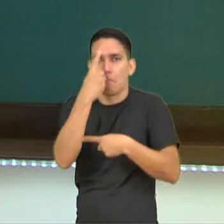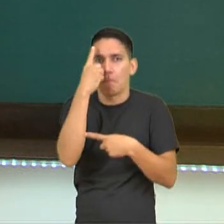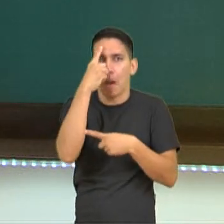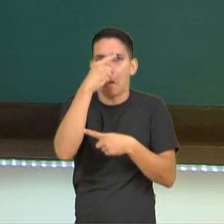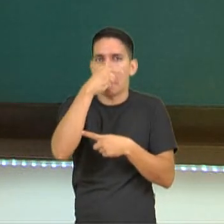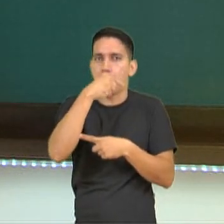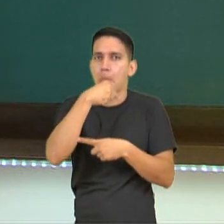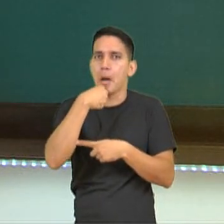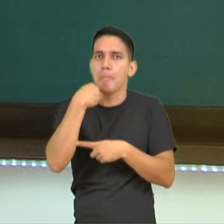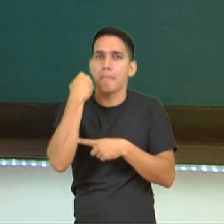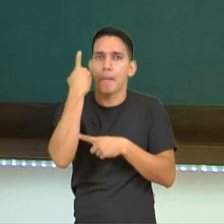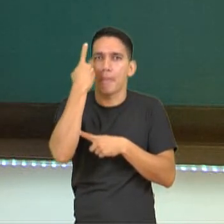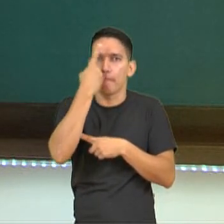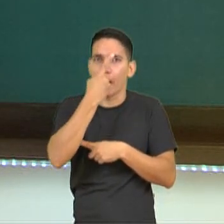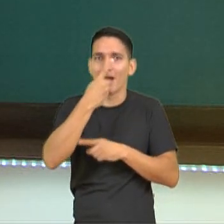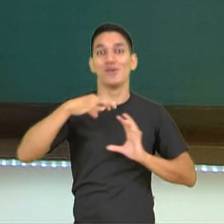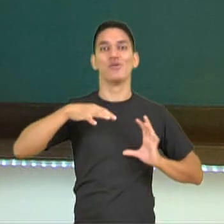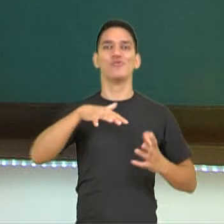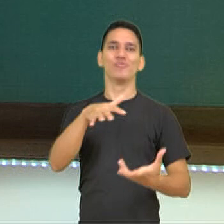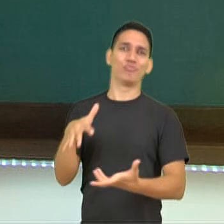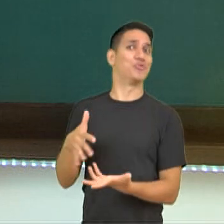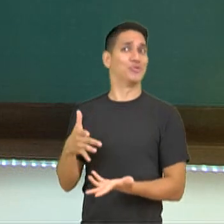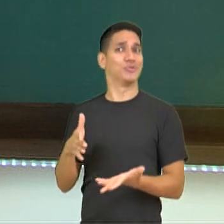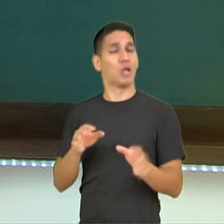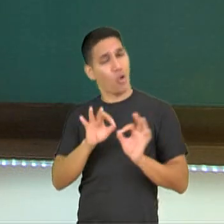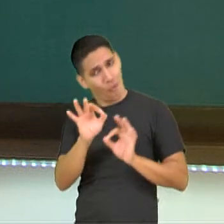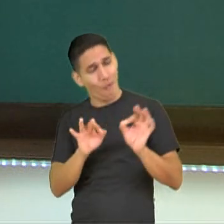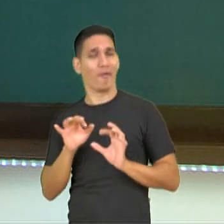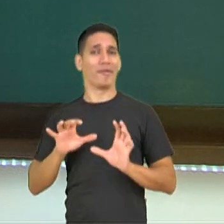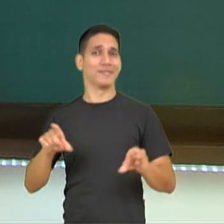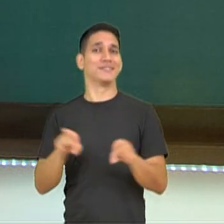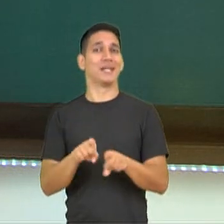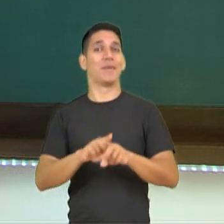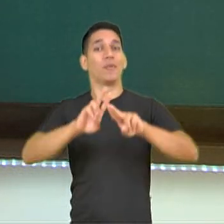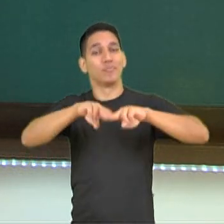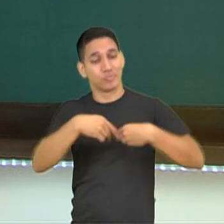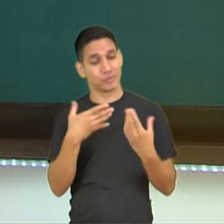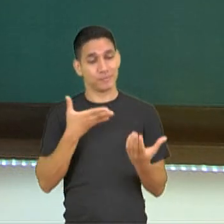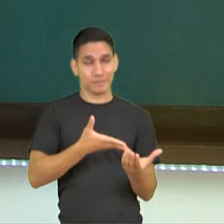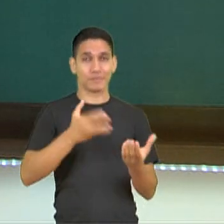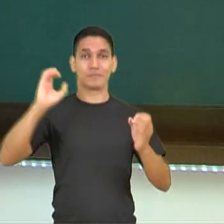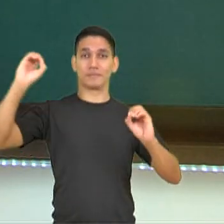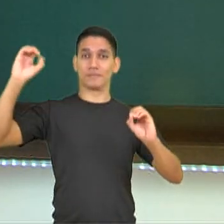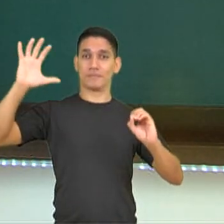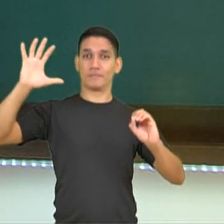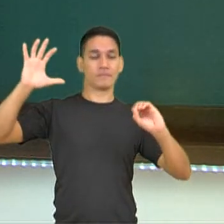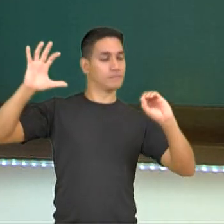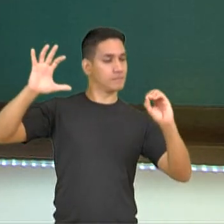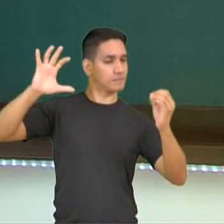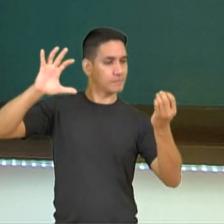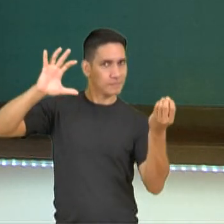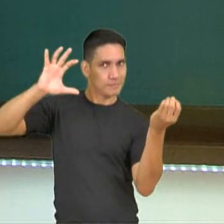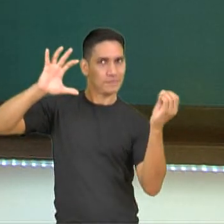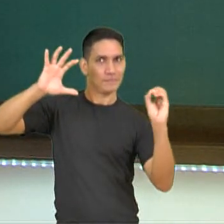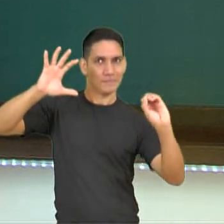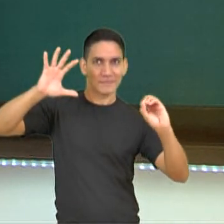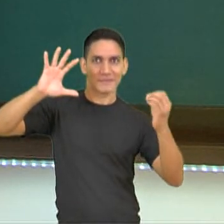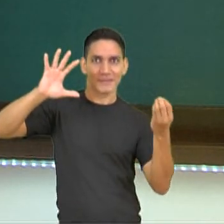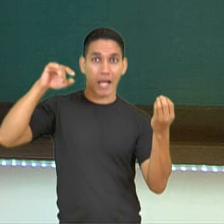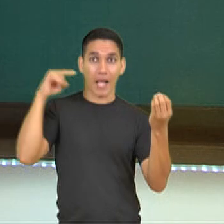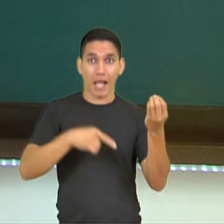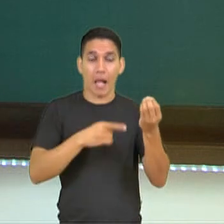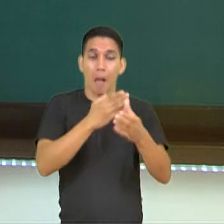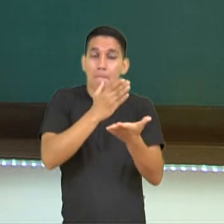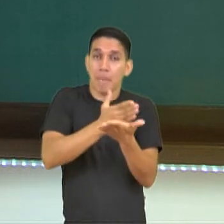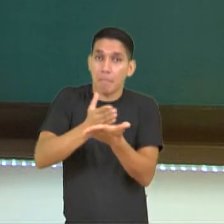uma forma de distribuir as horas no mundo utilizando o movimento de rotação. Essa distribuição das horas a gente chama